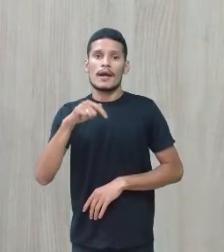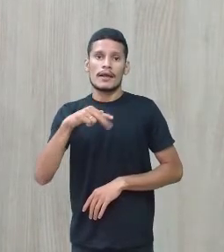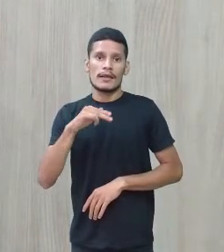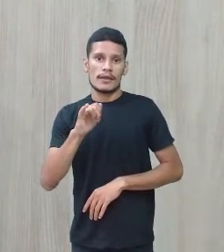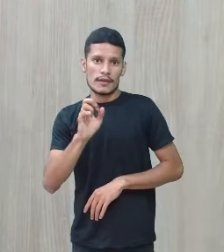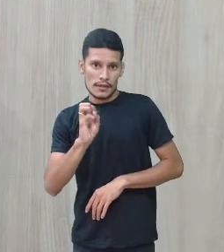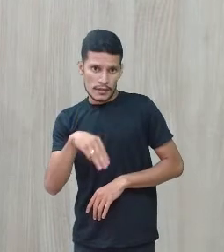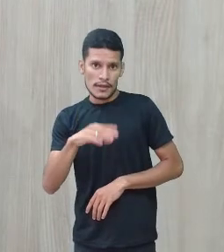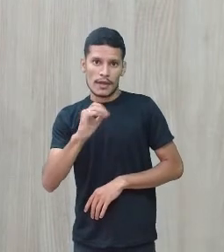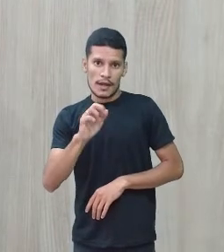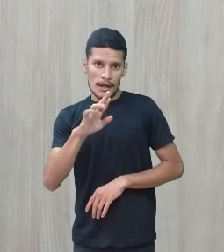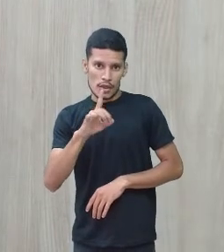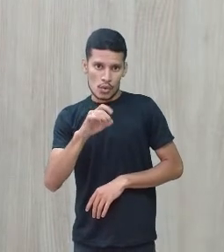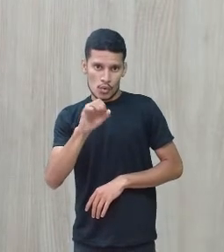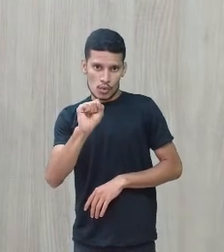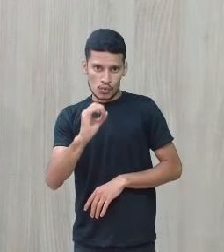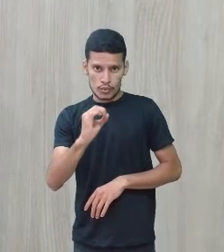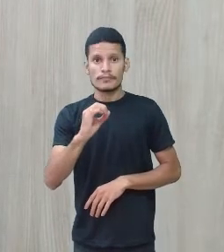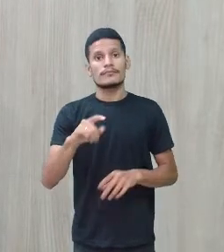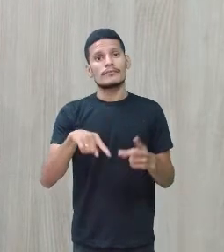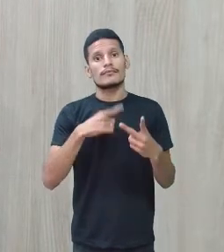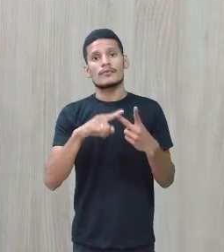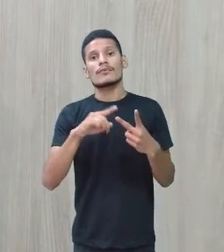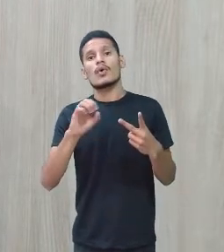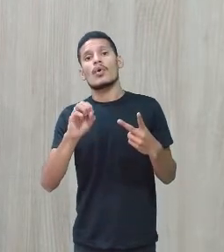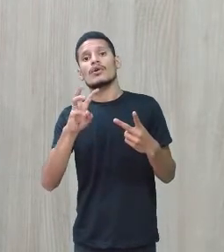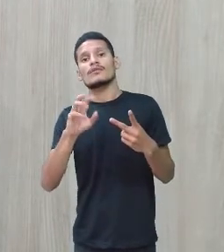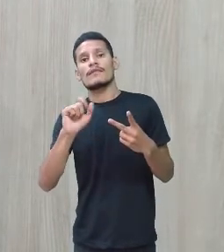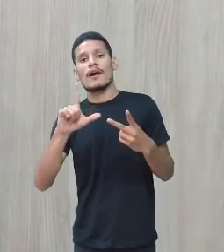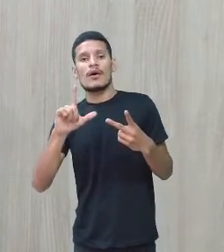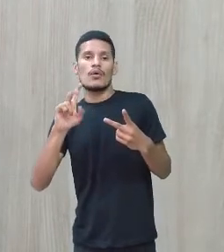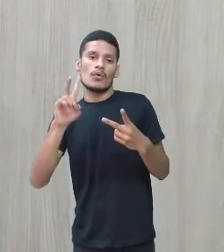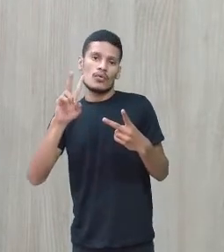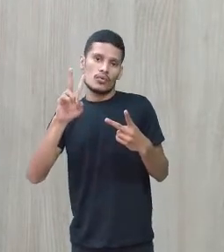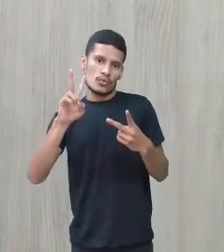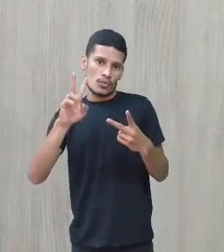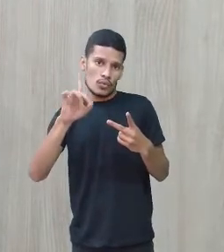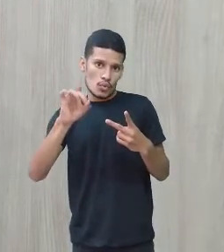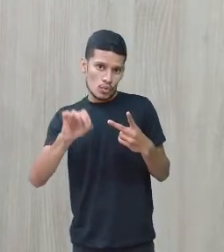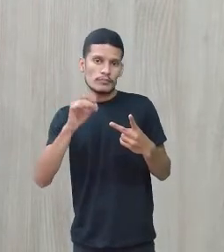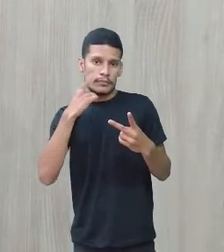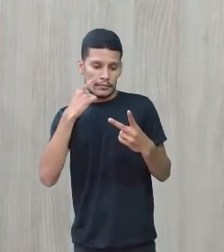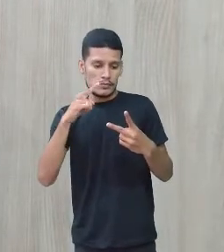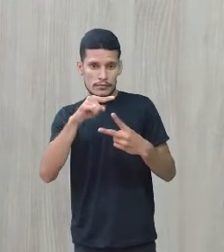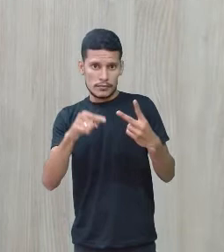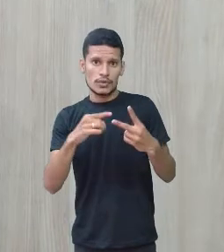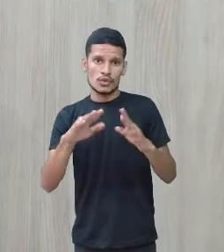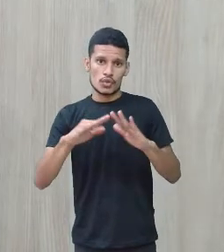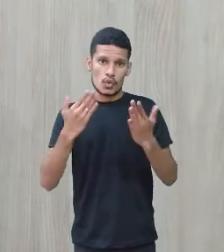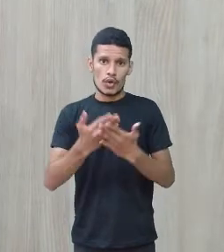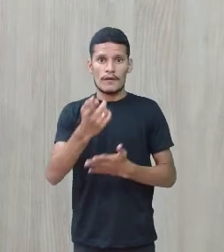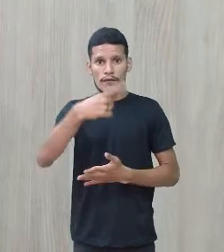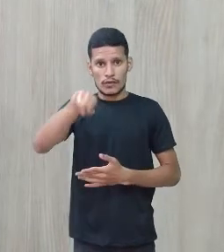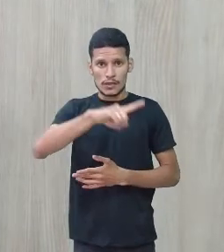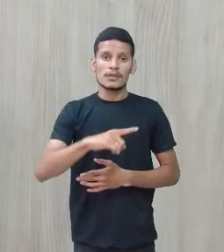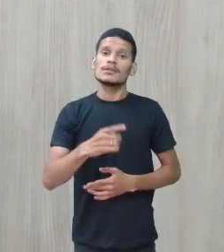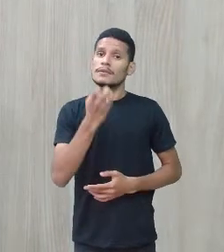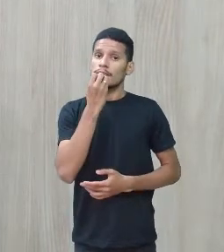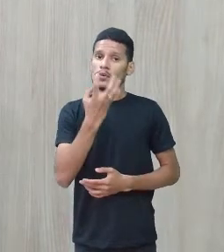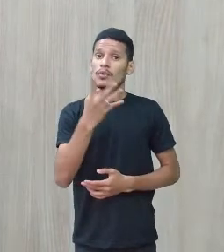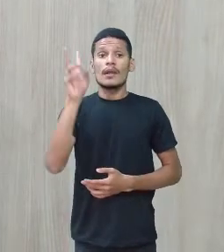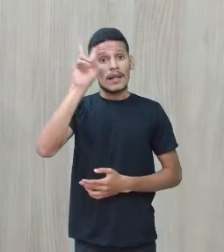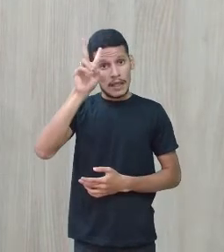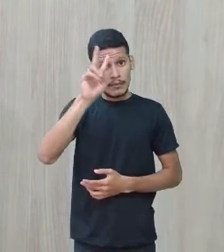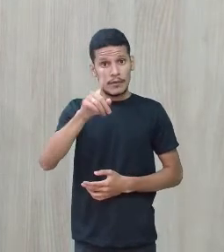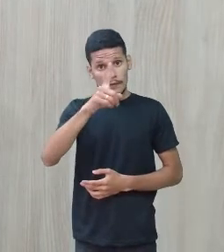tão hábil, viu? E Maria colocou Osvaldo. Então, ótimo conhecer a escola de vocês. Lembre-se do professor de